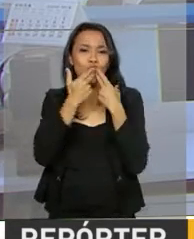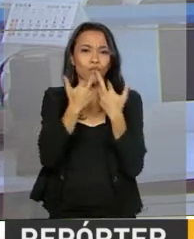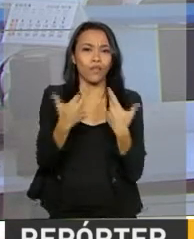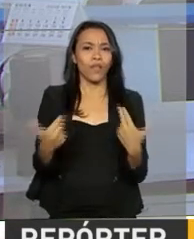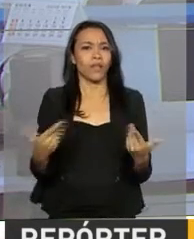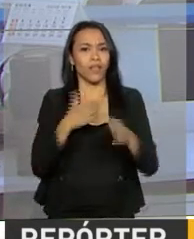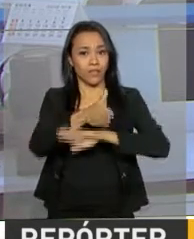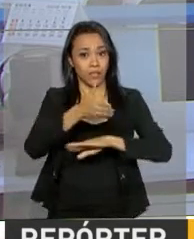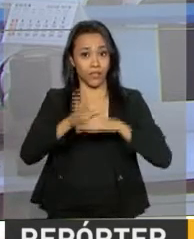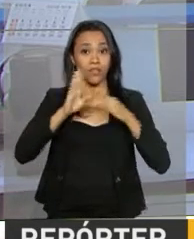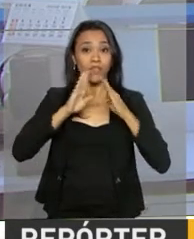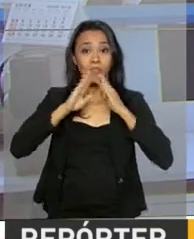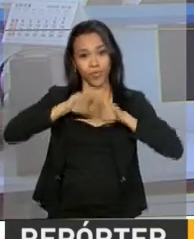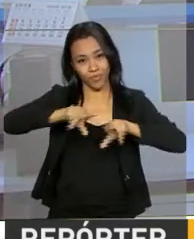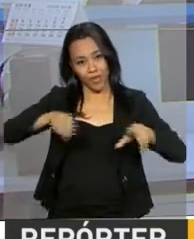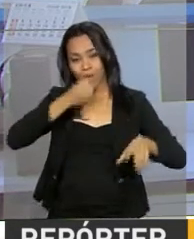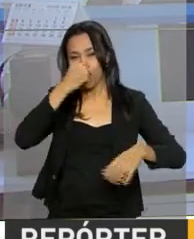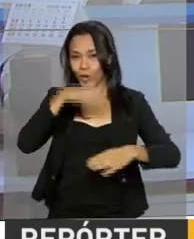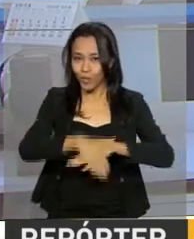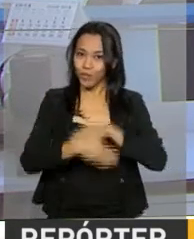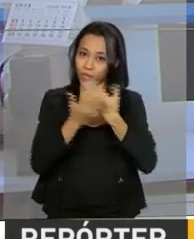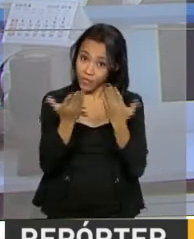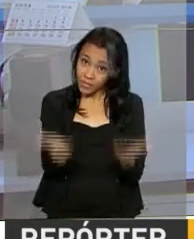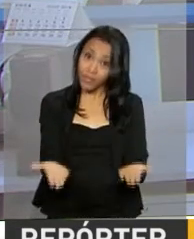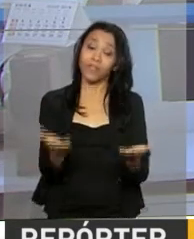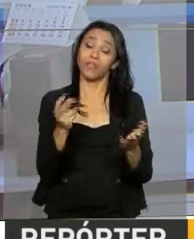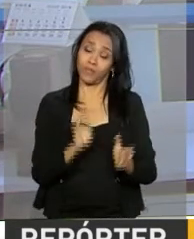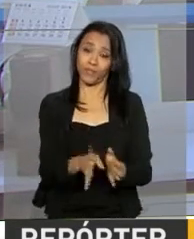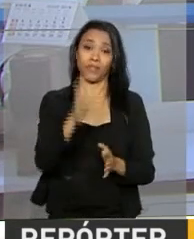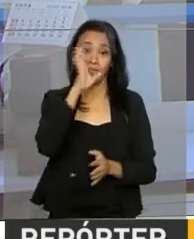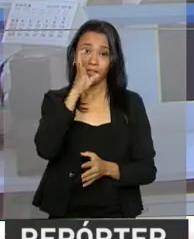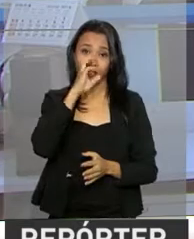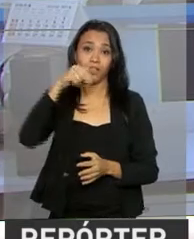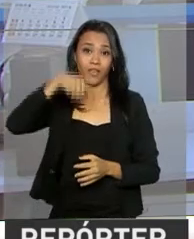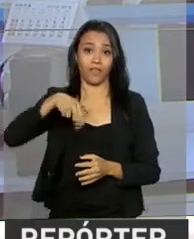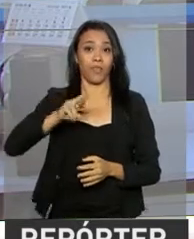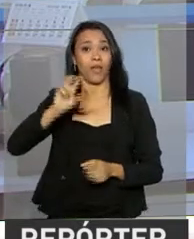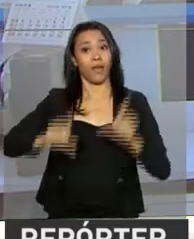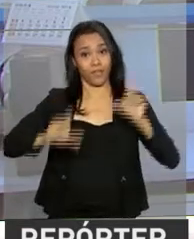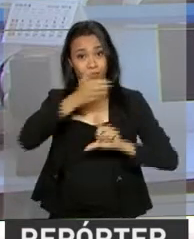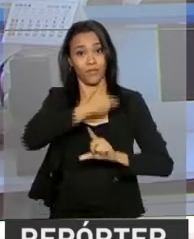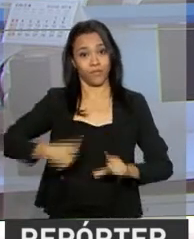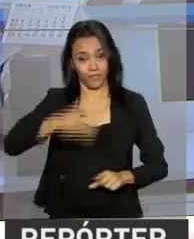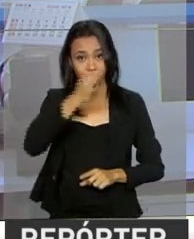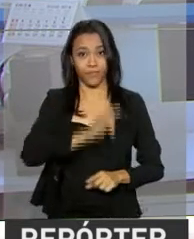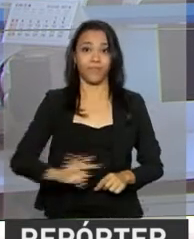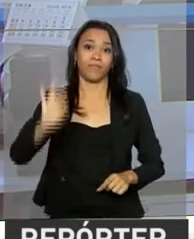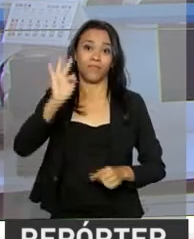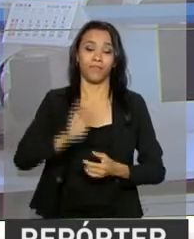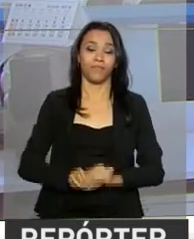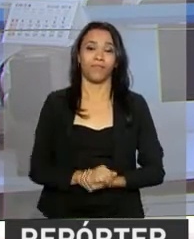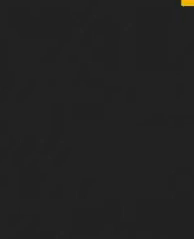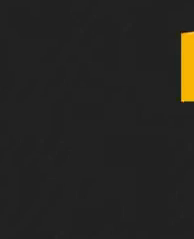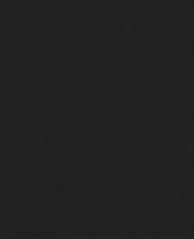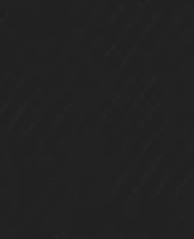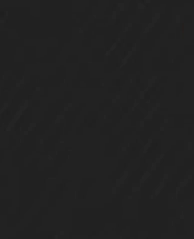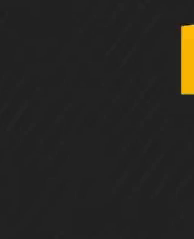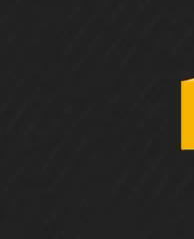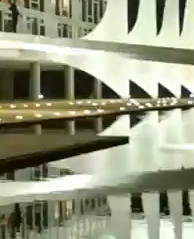nossas redes sociais uma boa noite pra você e continue ligado aqui na tv nbr a tv do governo federal